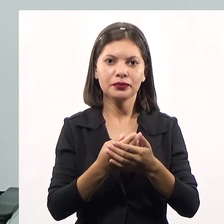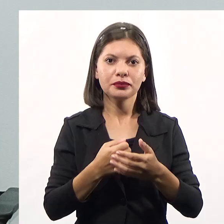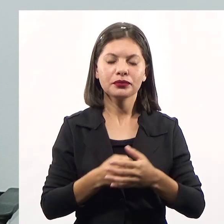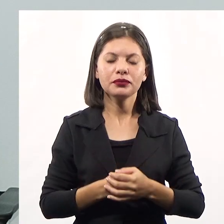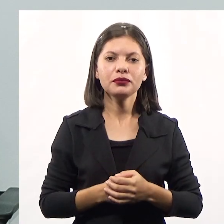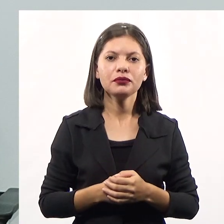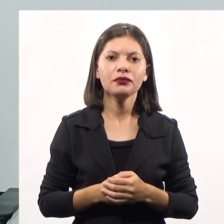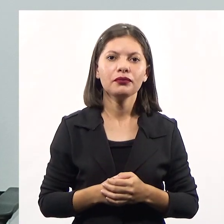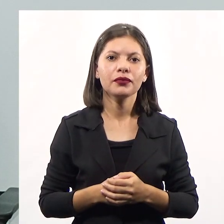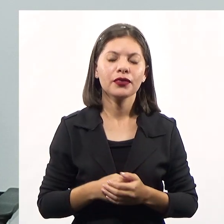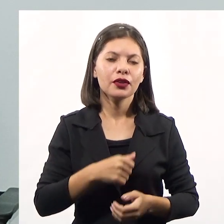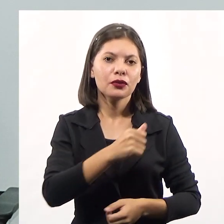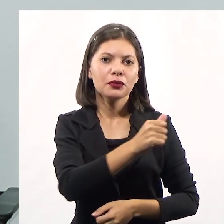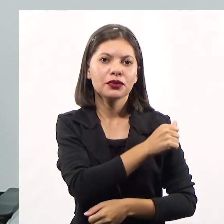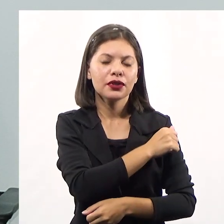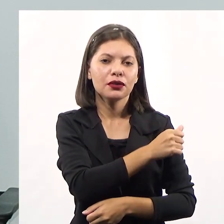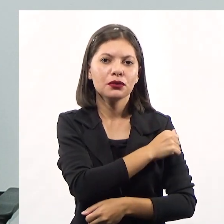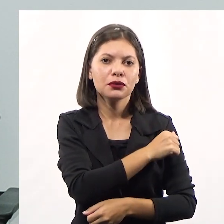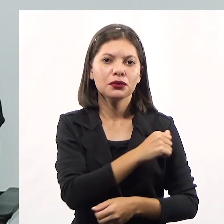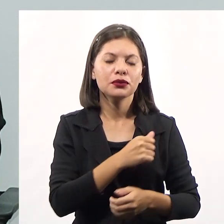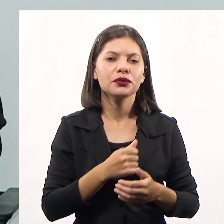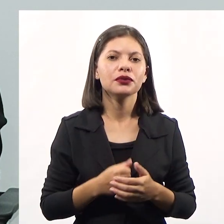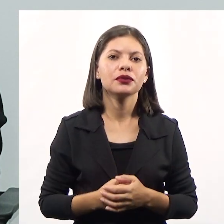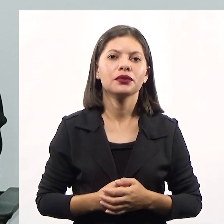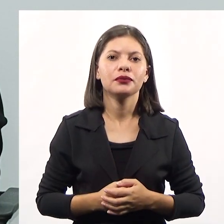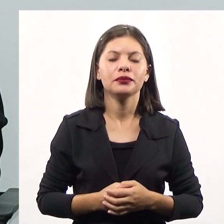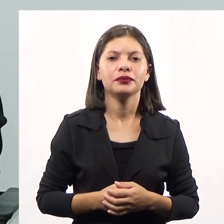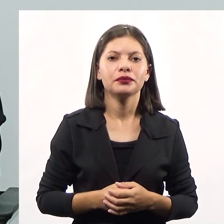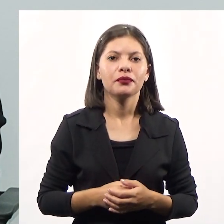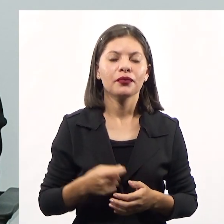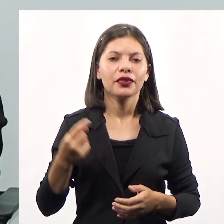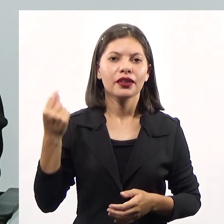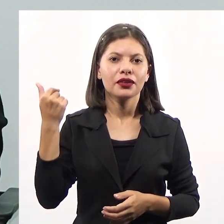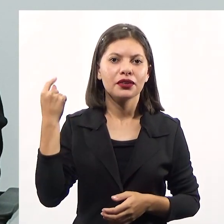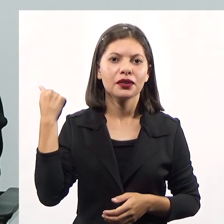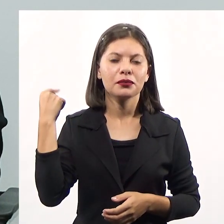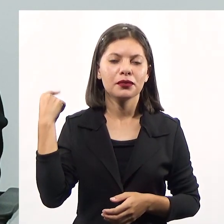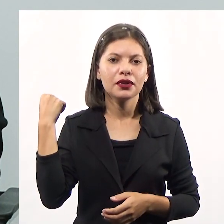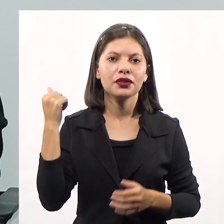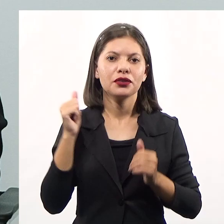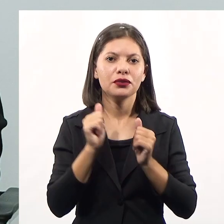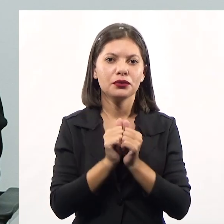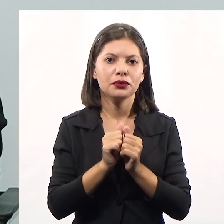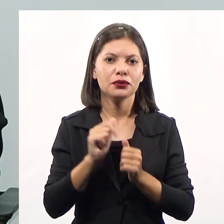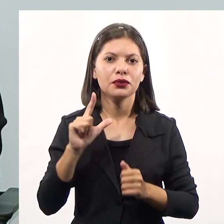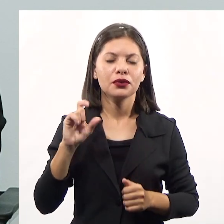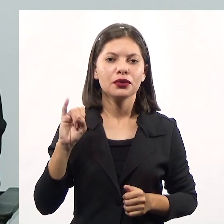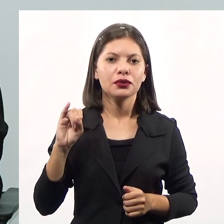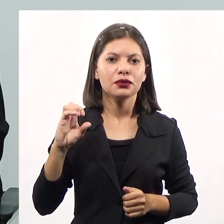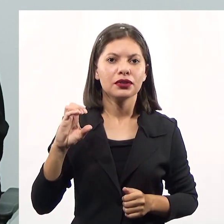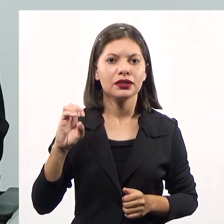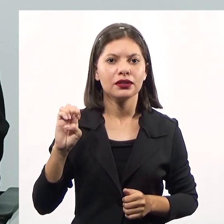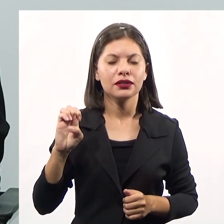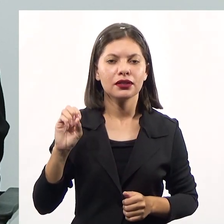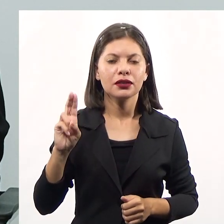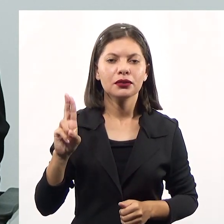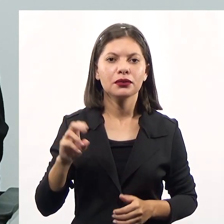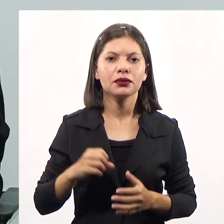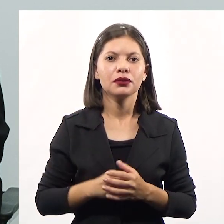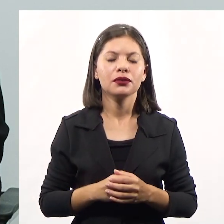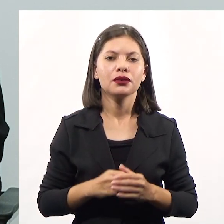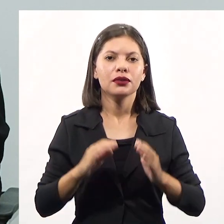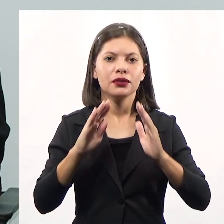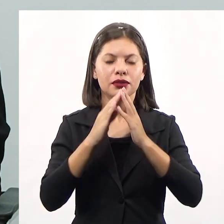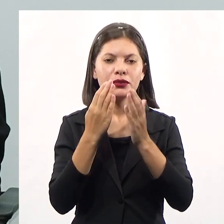que abrigavam os alunos, né, os peripatéticos que faziam parte do liceu. E o Carmela Dutra